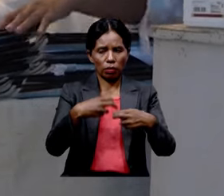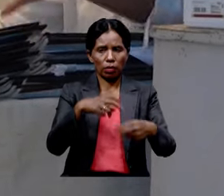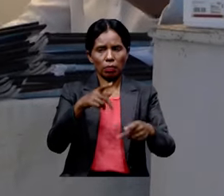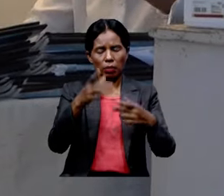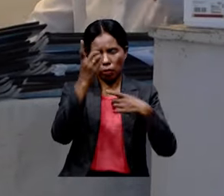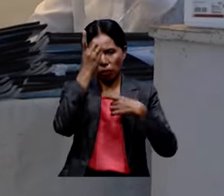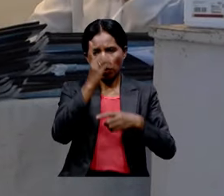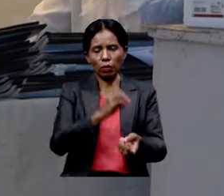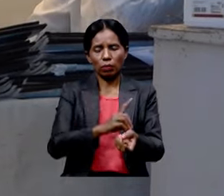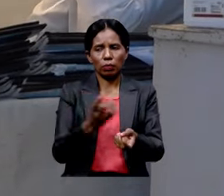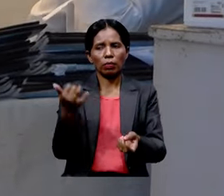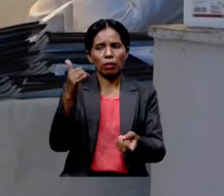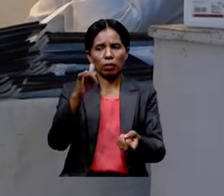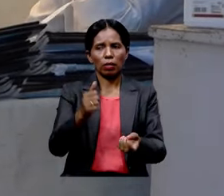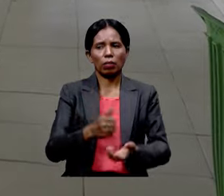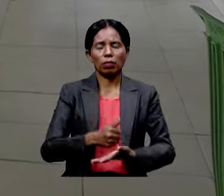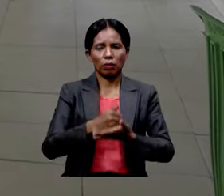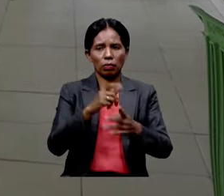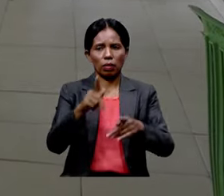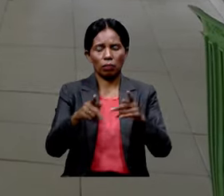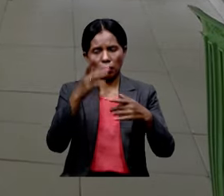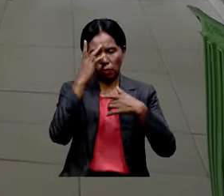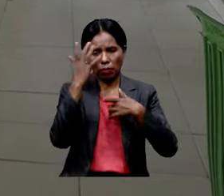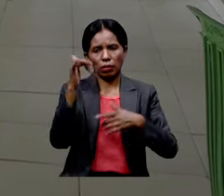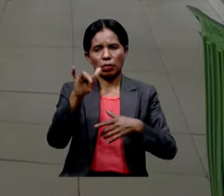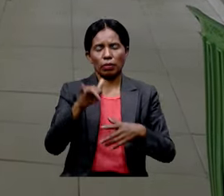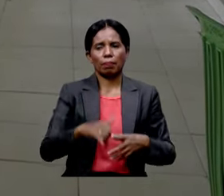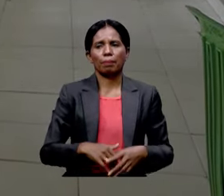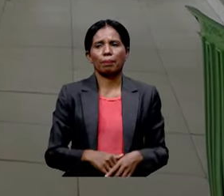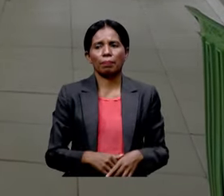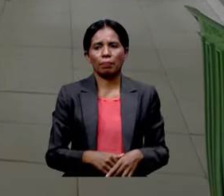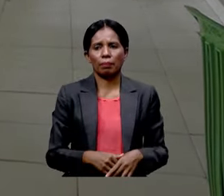saúde sira a tu halo atendimento ba paciente sira. Azinha Lola, Dilma Suzeti, GMN.